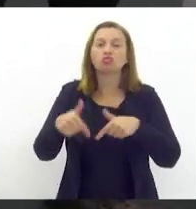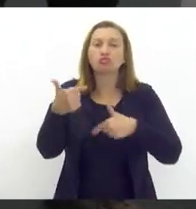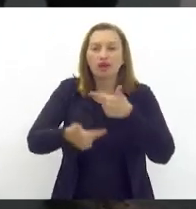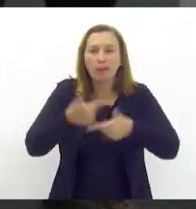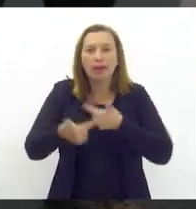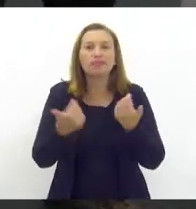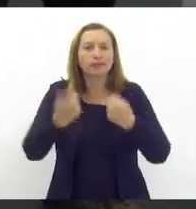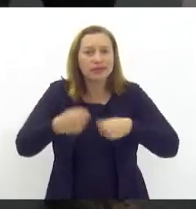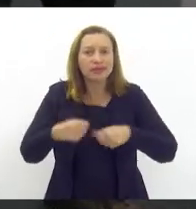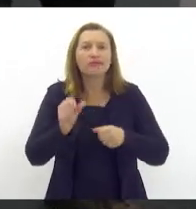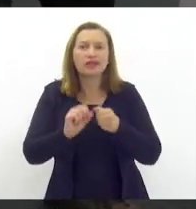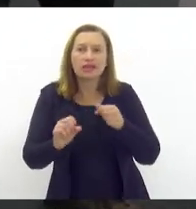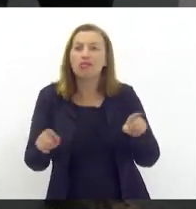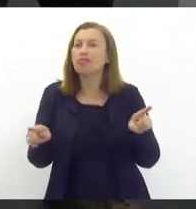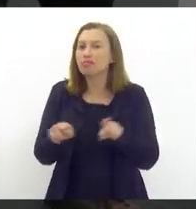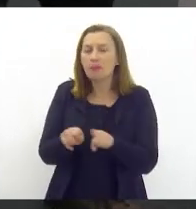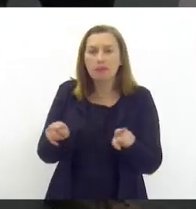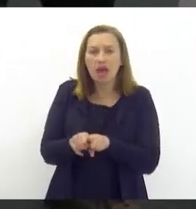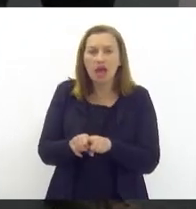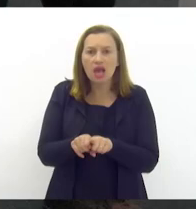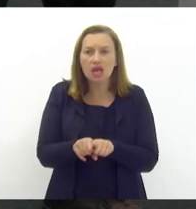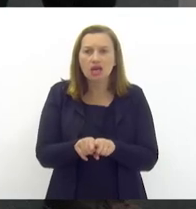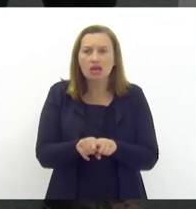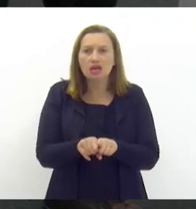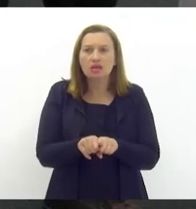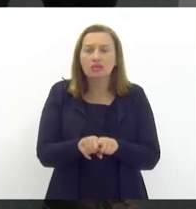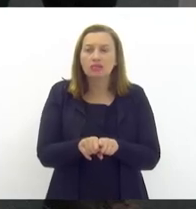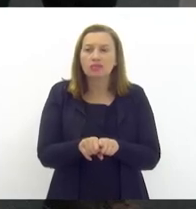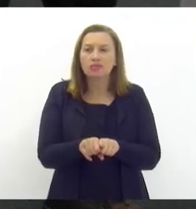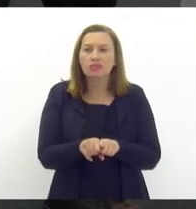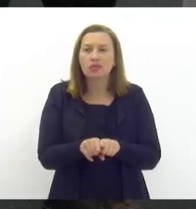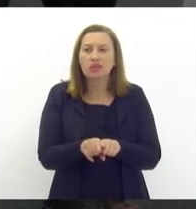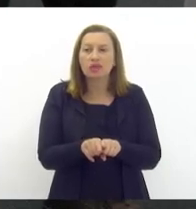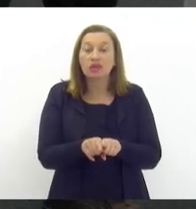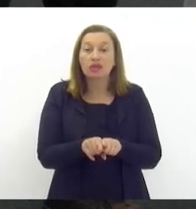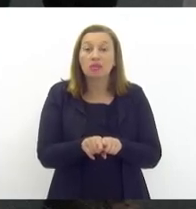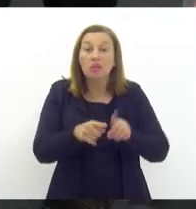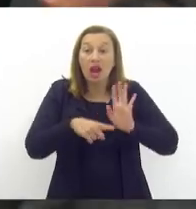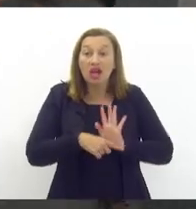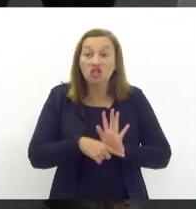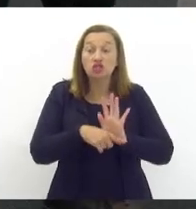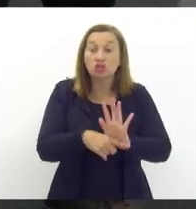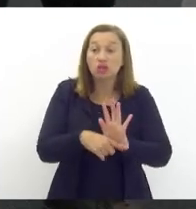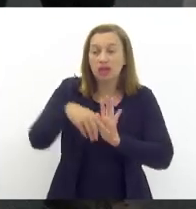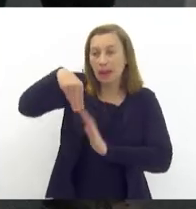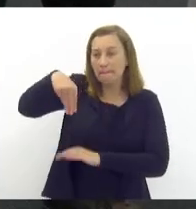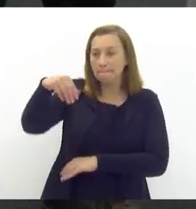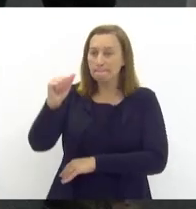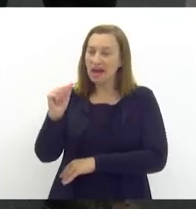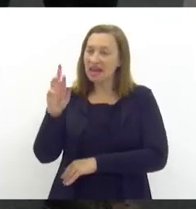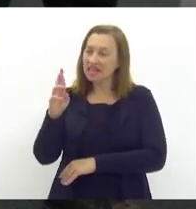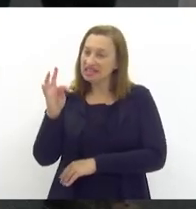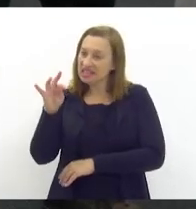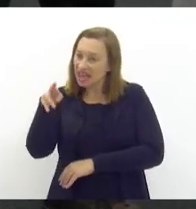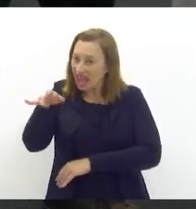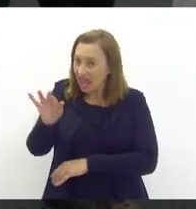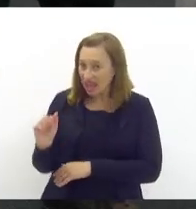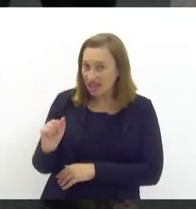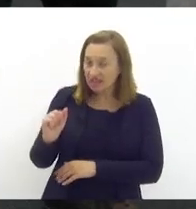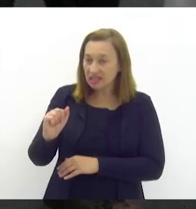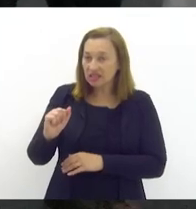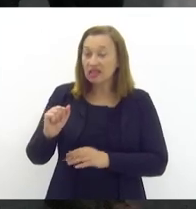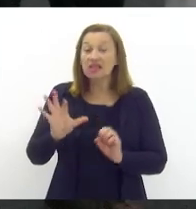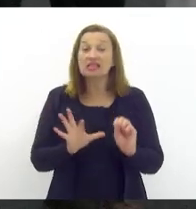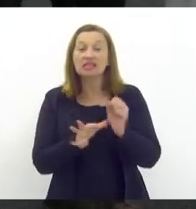fazer, e também pela contribuição que as marisqueiras dão no tema da segurança alimentar e da